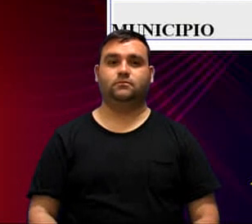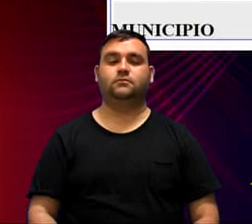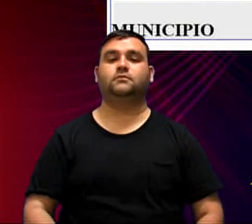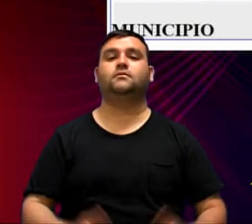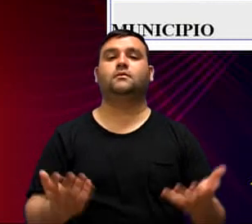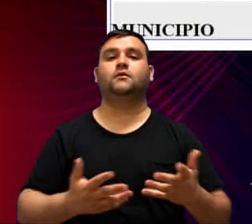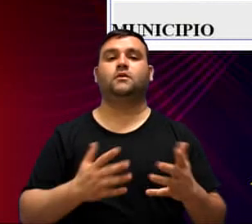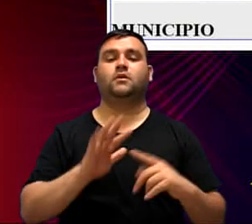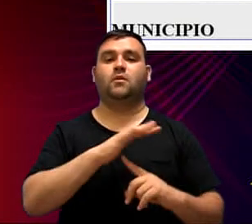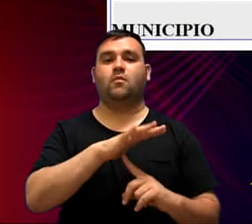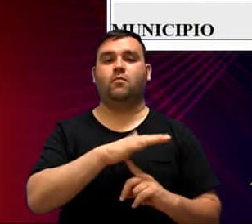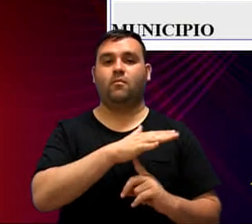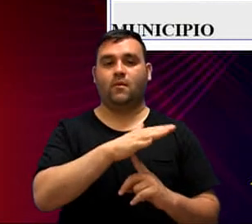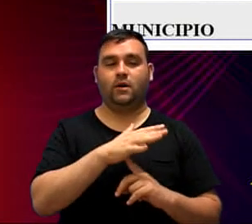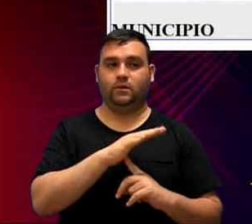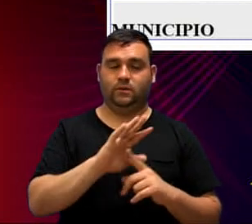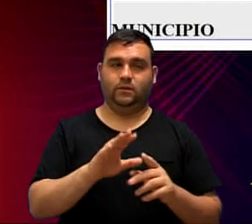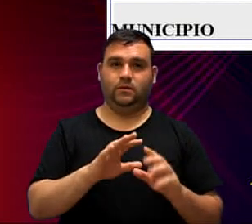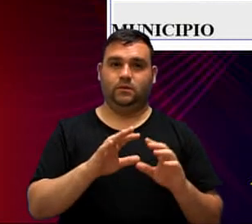Parque Tecnológico,